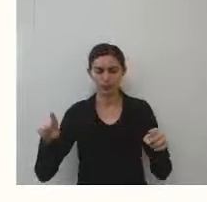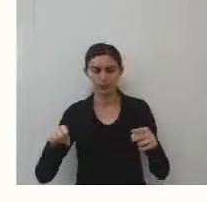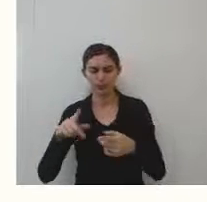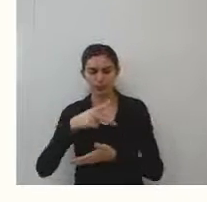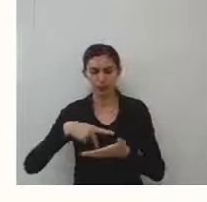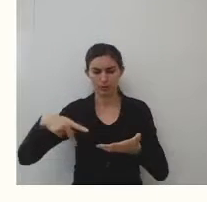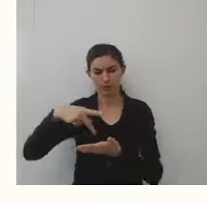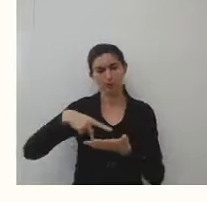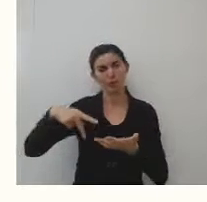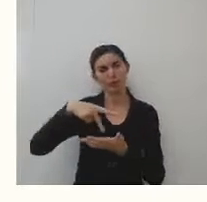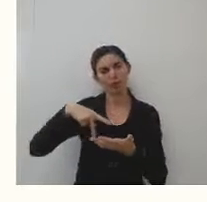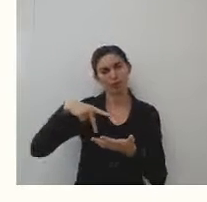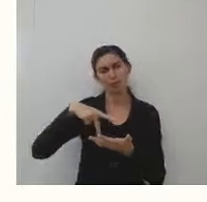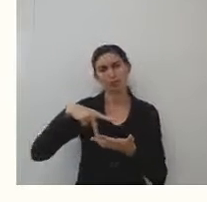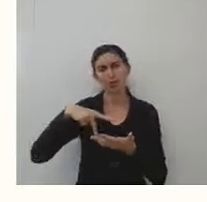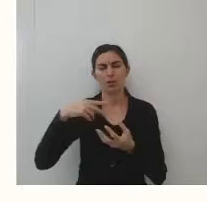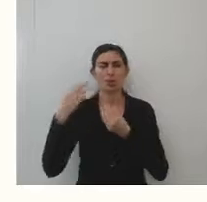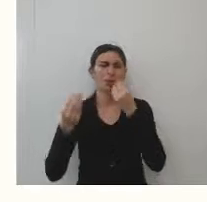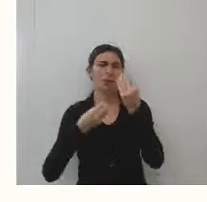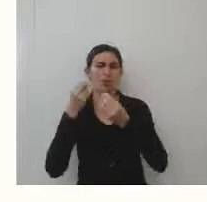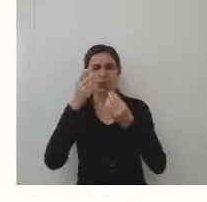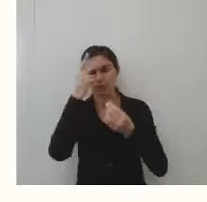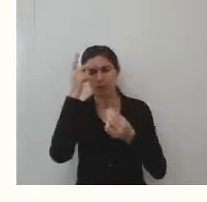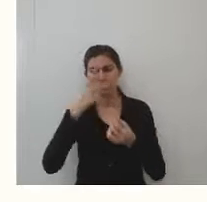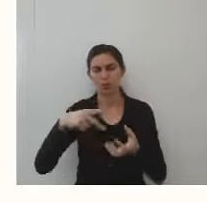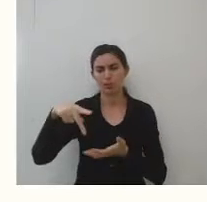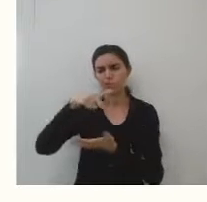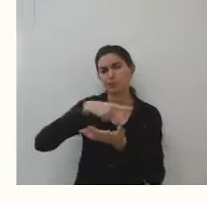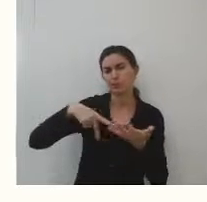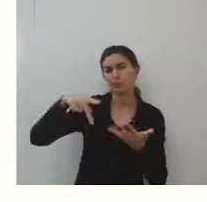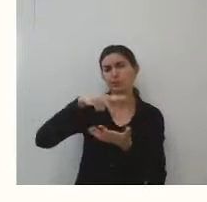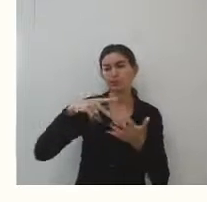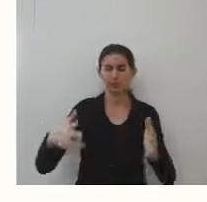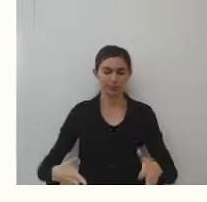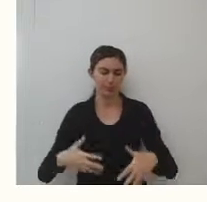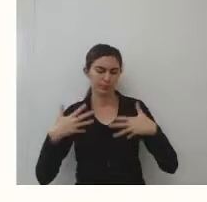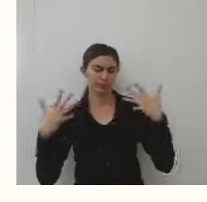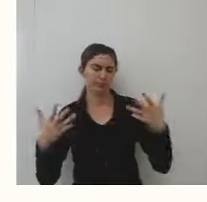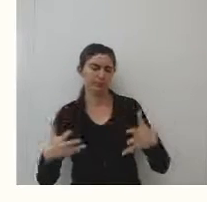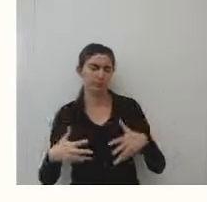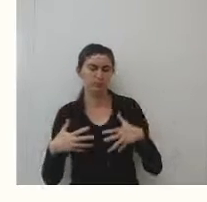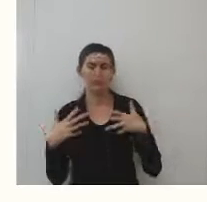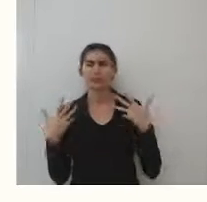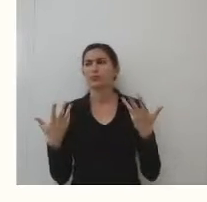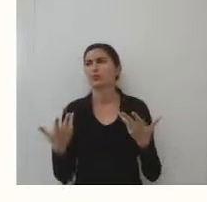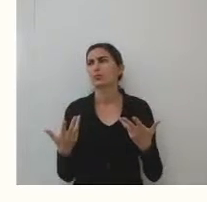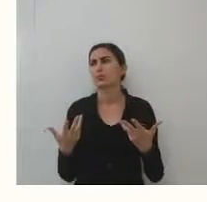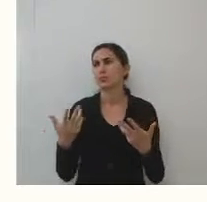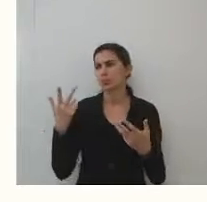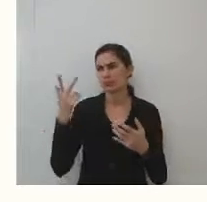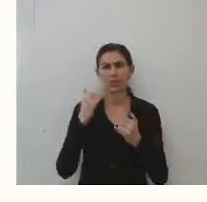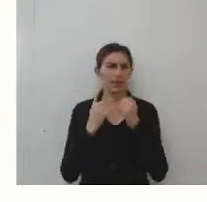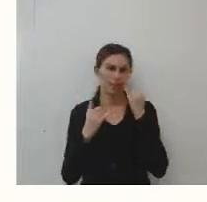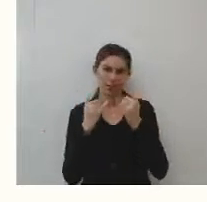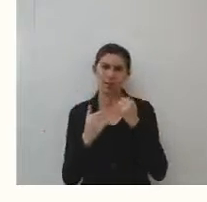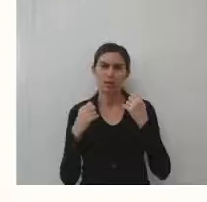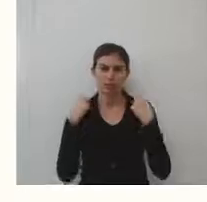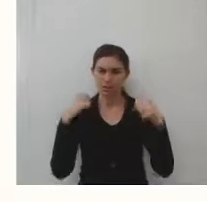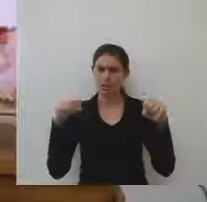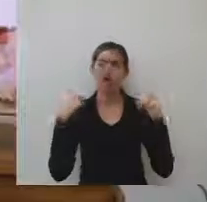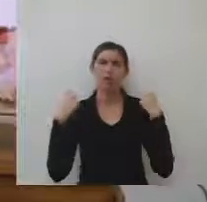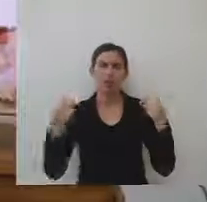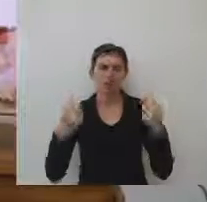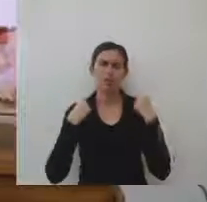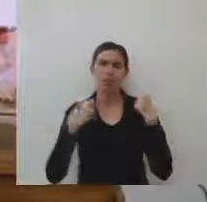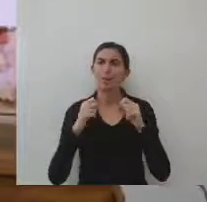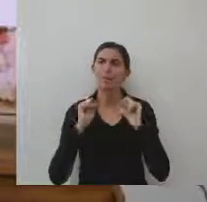dança, como é a pessoa dançando alegremente, parece ser uma academia, mas pode ser a